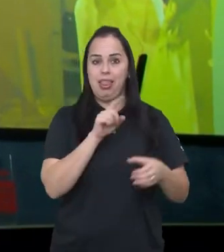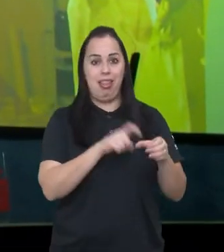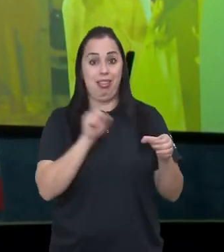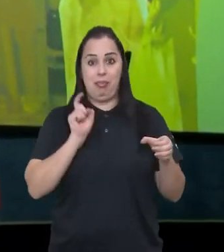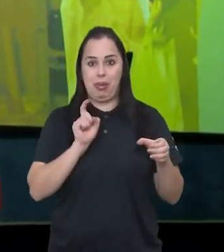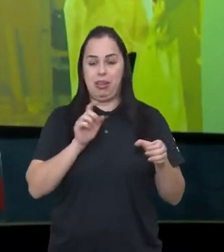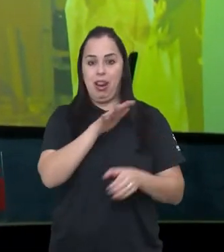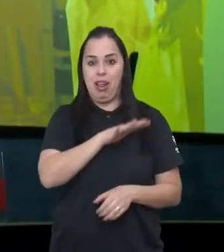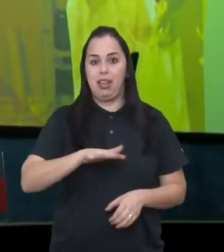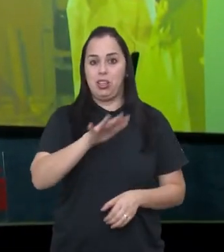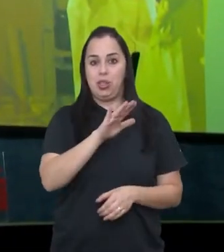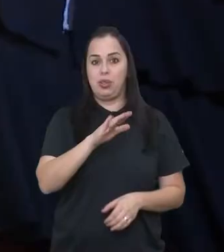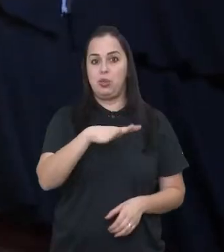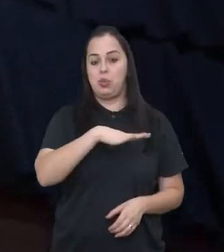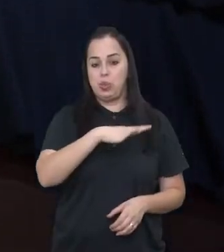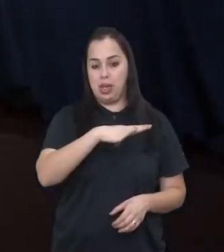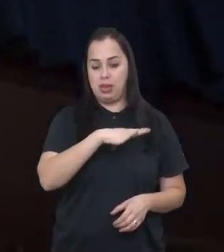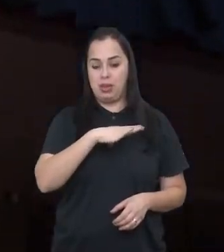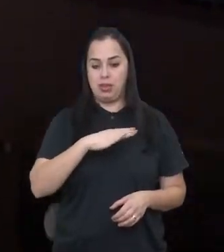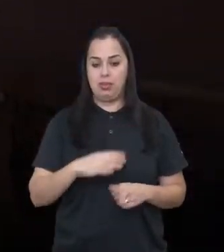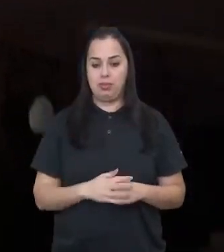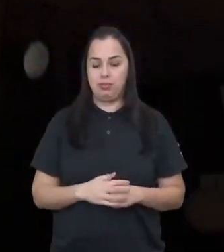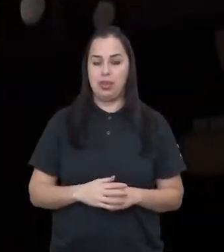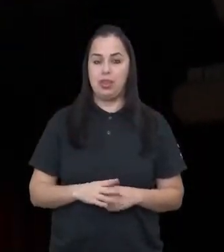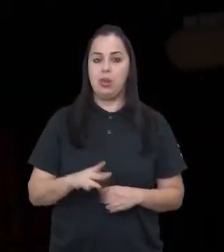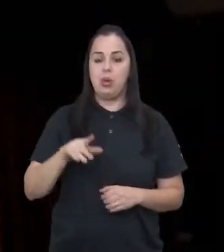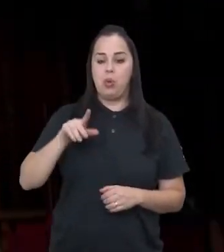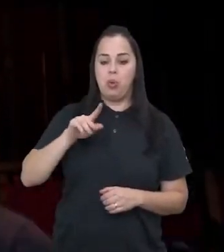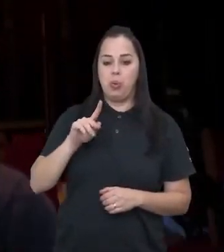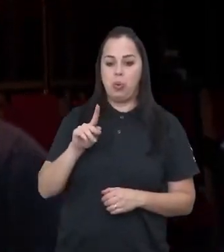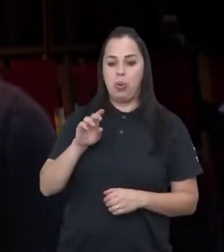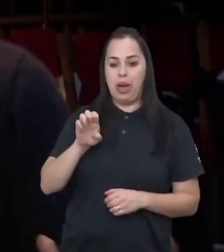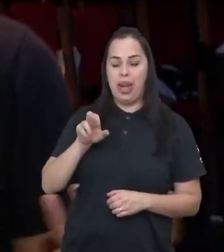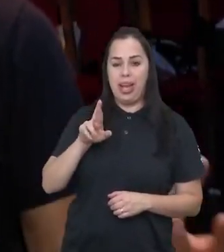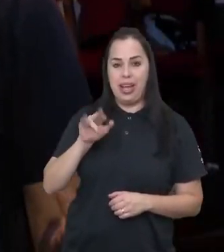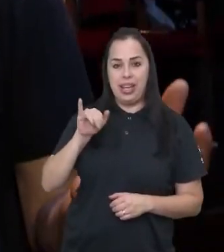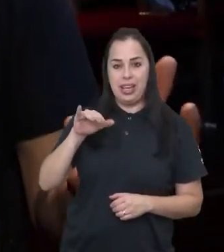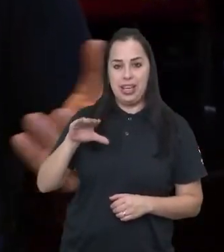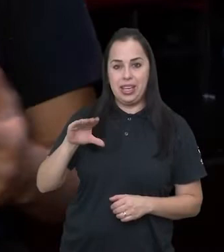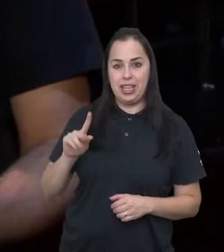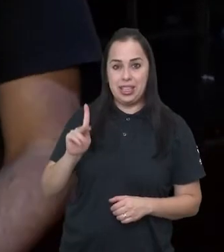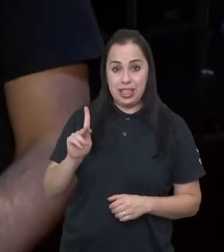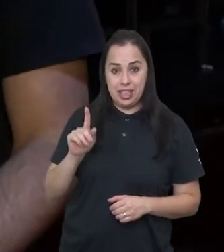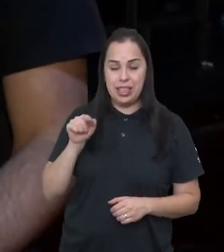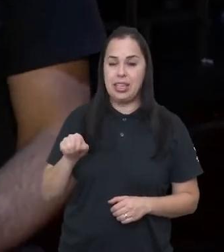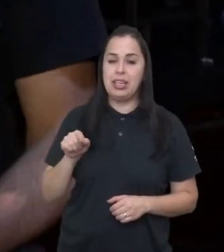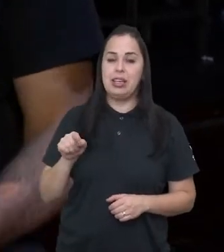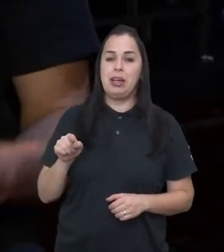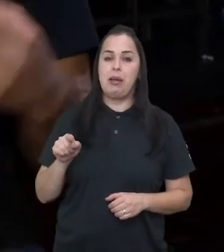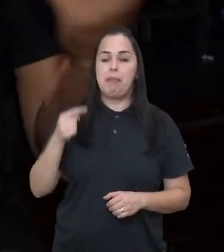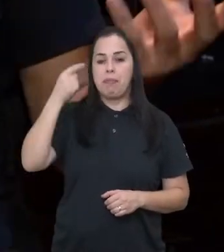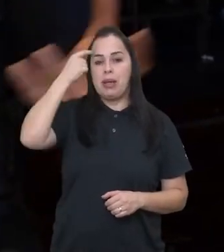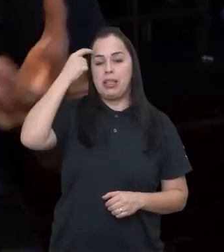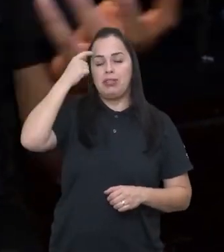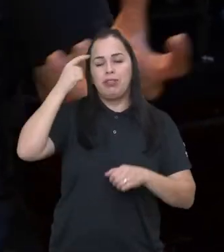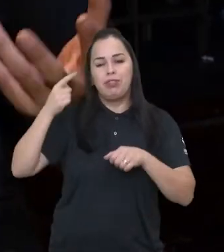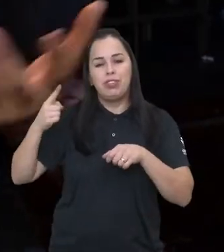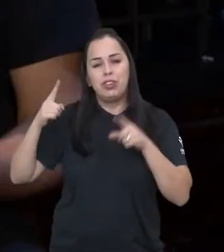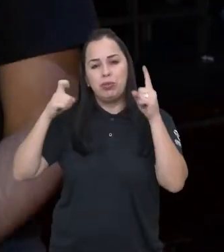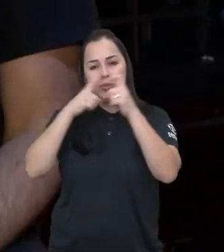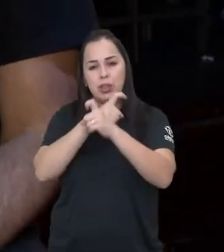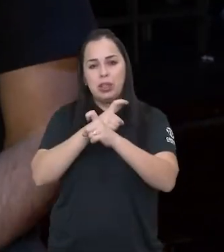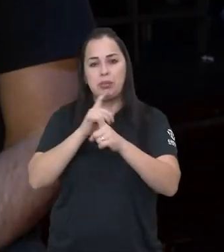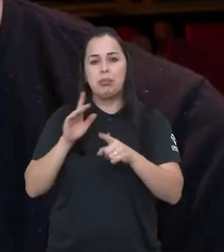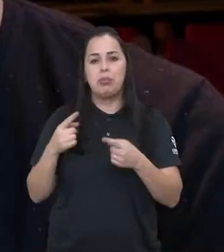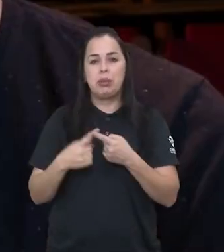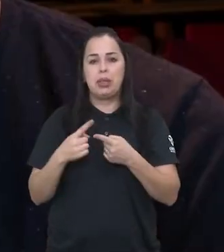fica na zona central de São José. O Eric, diretor do grupo, passou por dificuldades para manter o local, que depende da adesão de